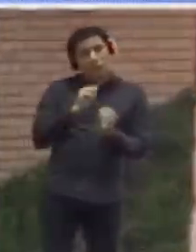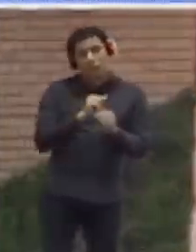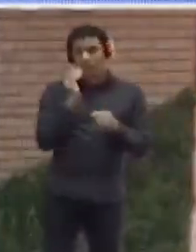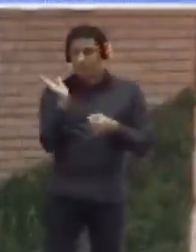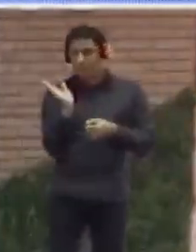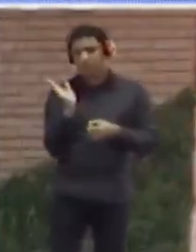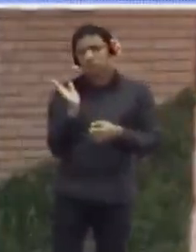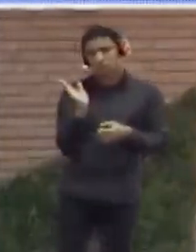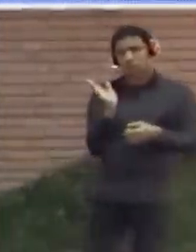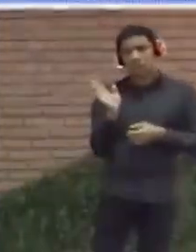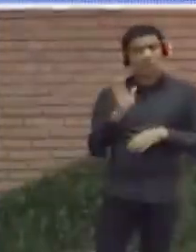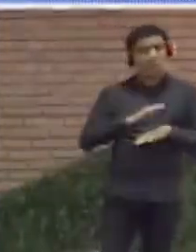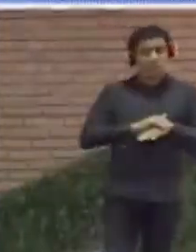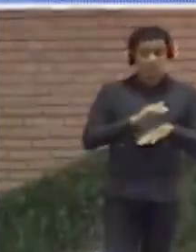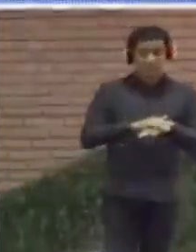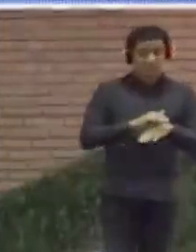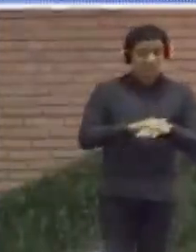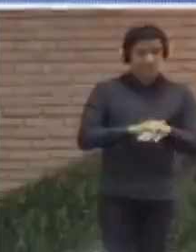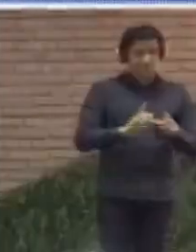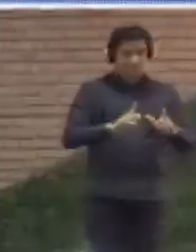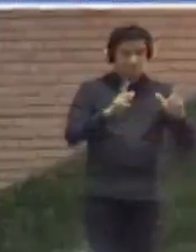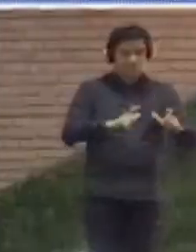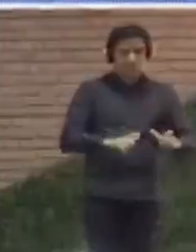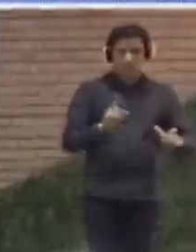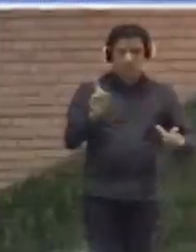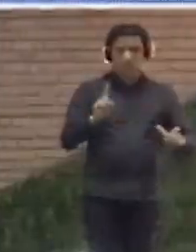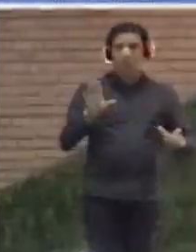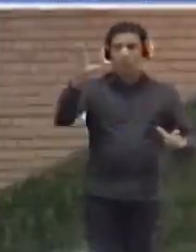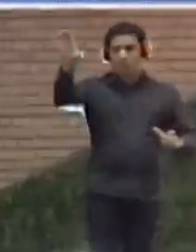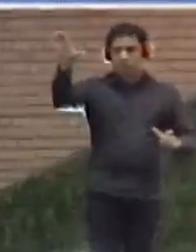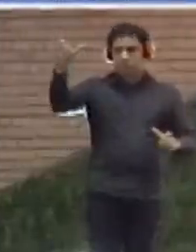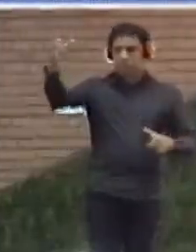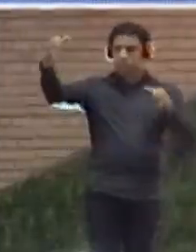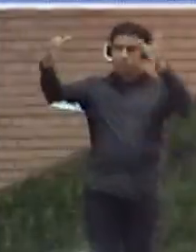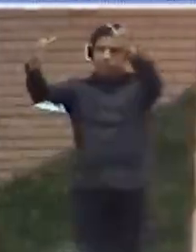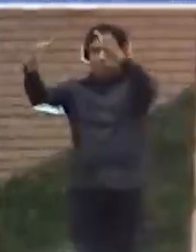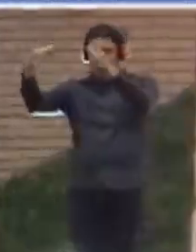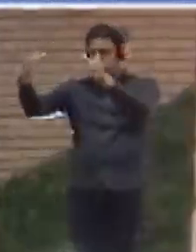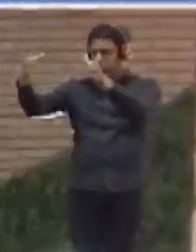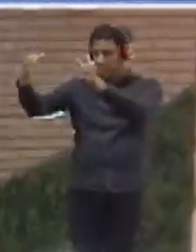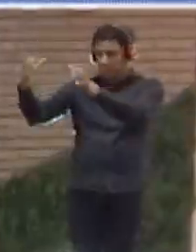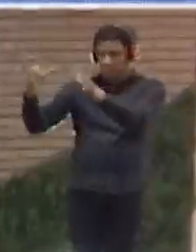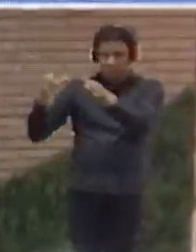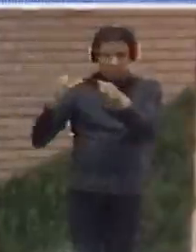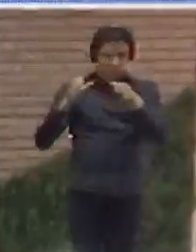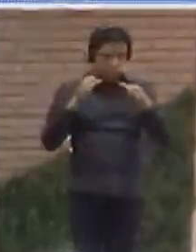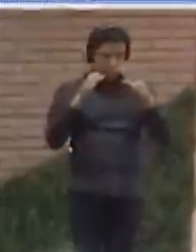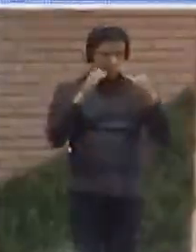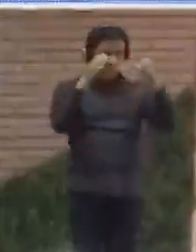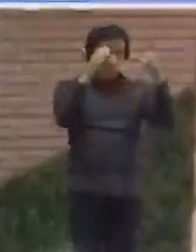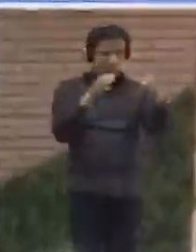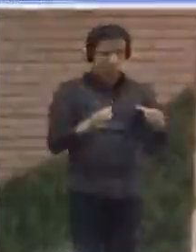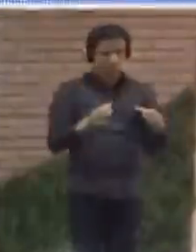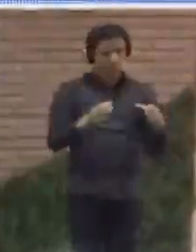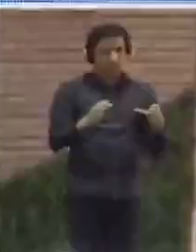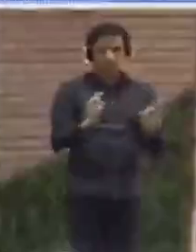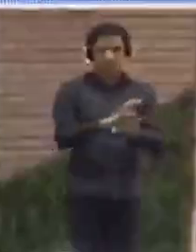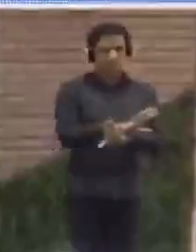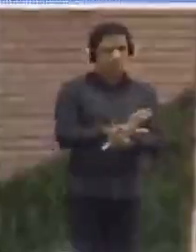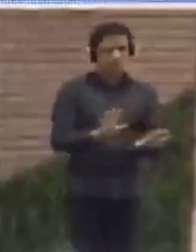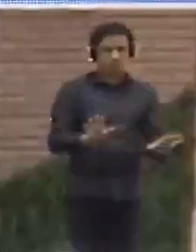off-site. Você não faz nada no site, você só vem e monta o prédio inteiro. Mas, em termos modular, a gente